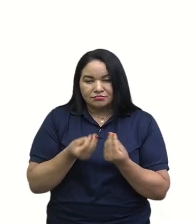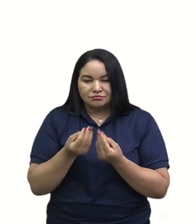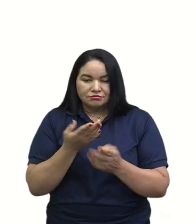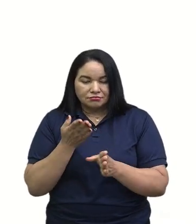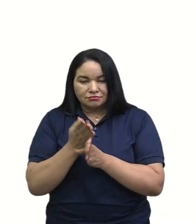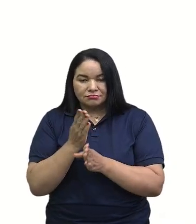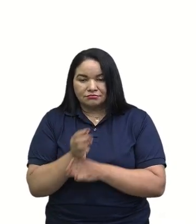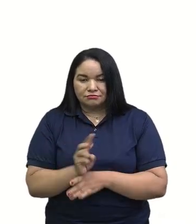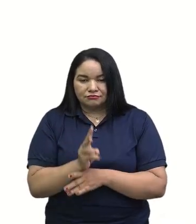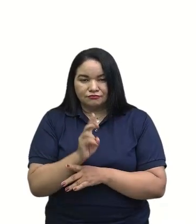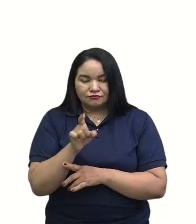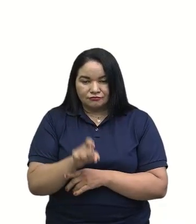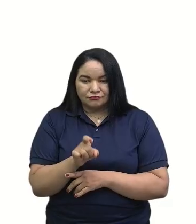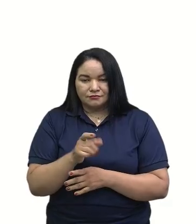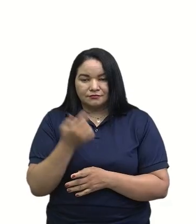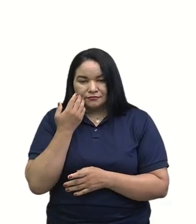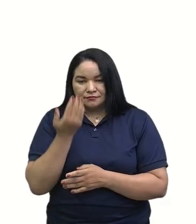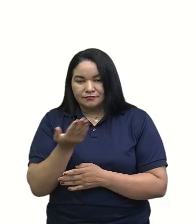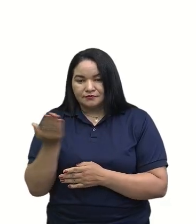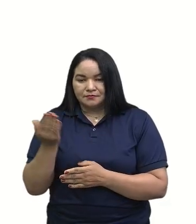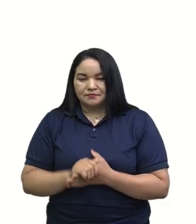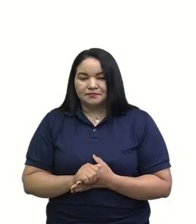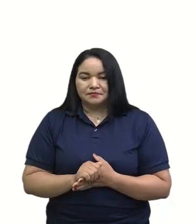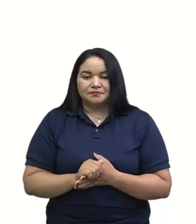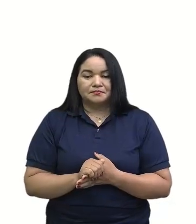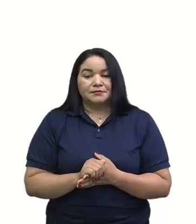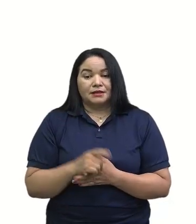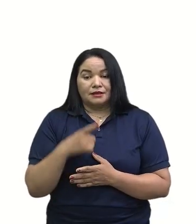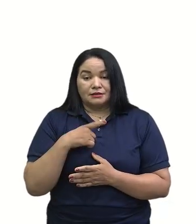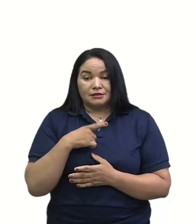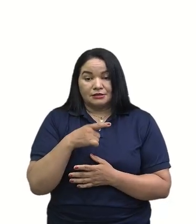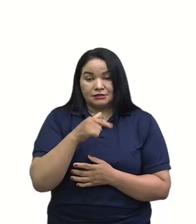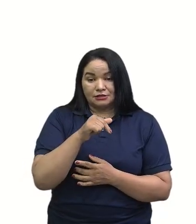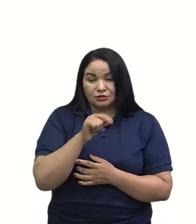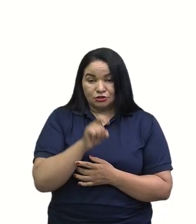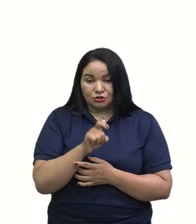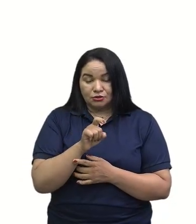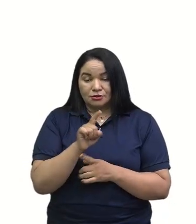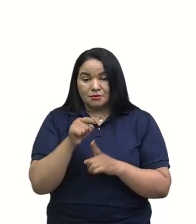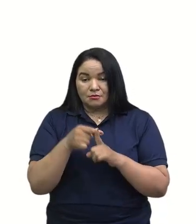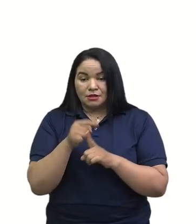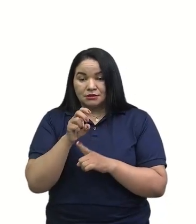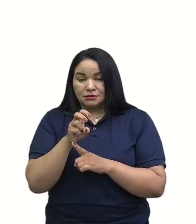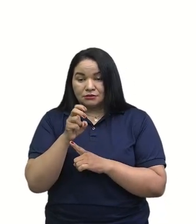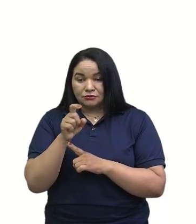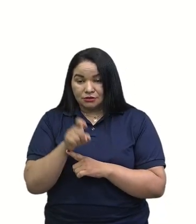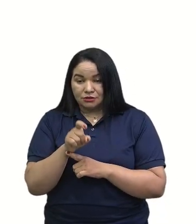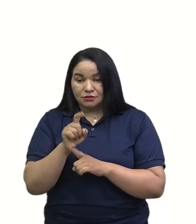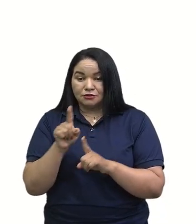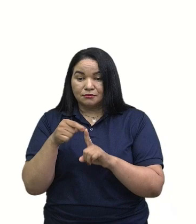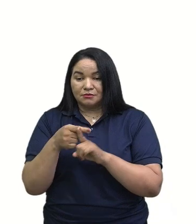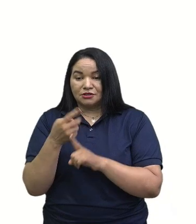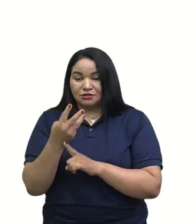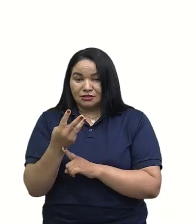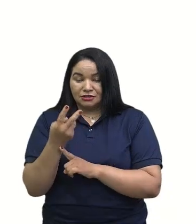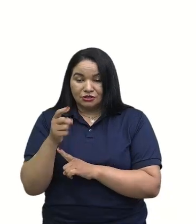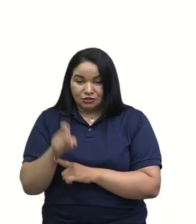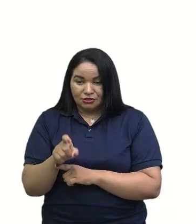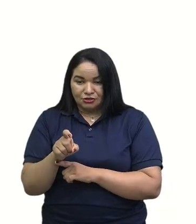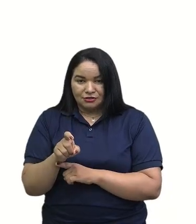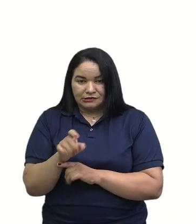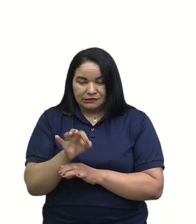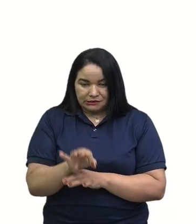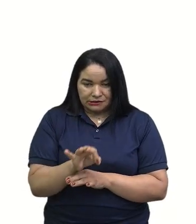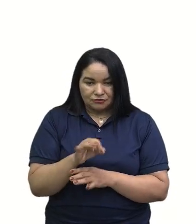x? Vamos fazer o seguinte, vamos pegar aqui, ó, 7x mais 5x mais 3x,